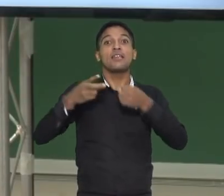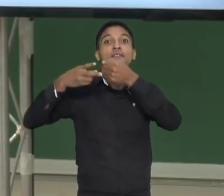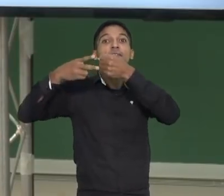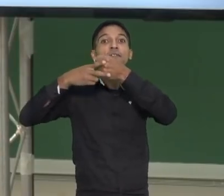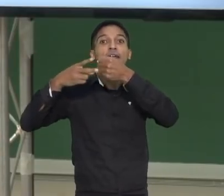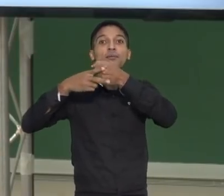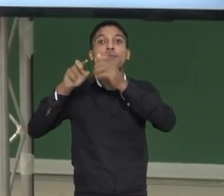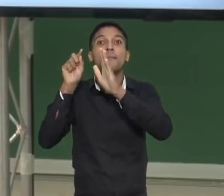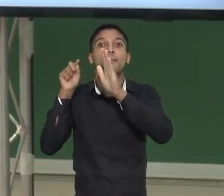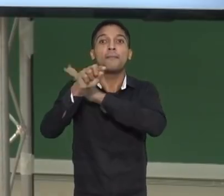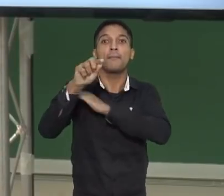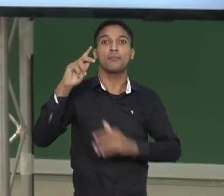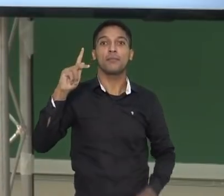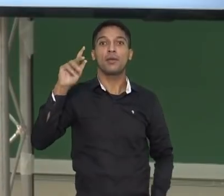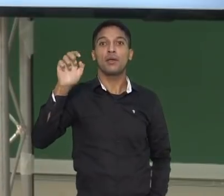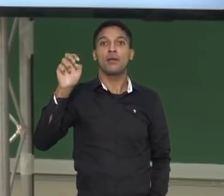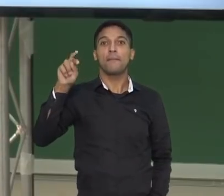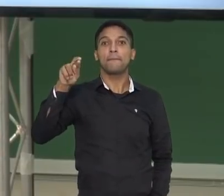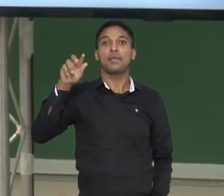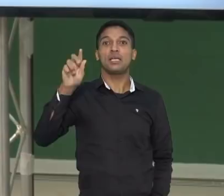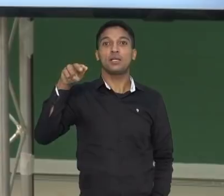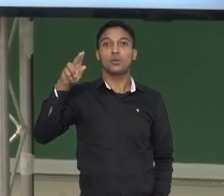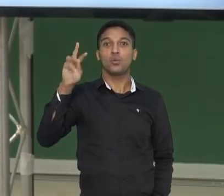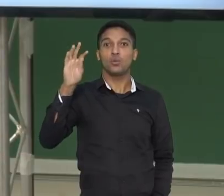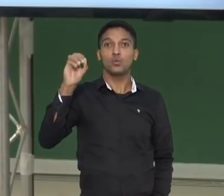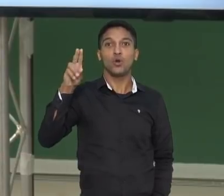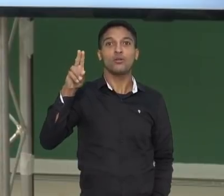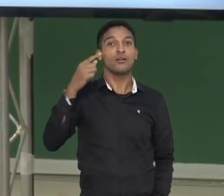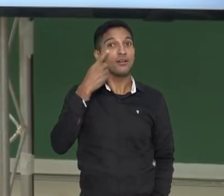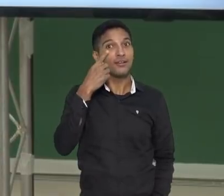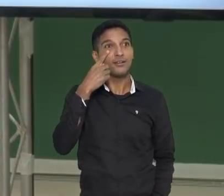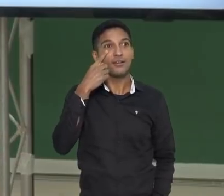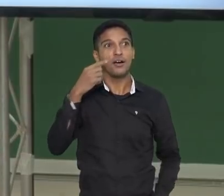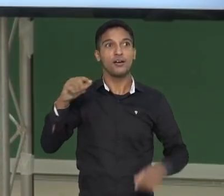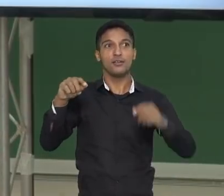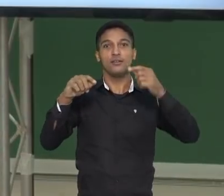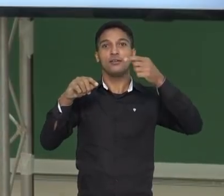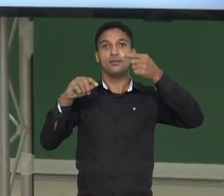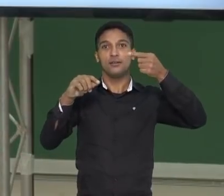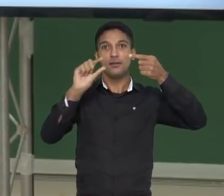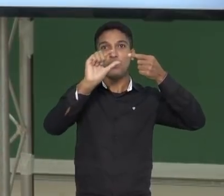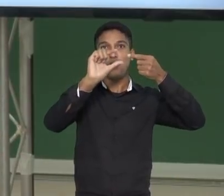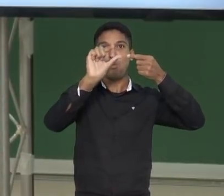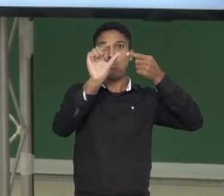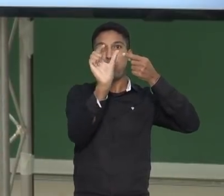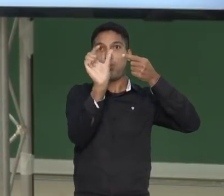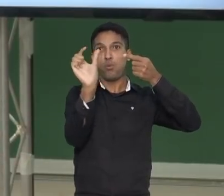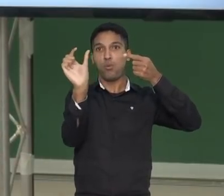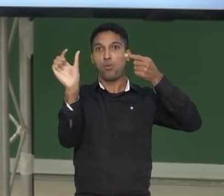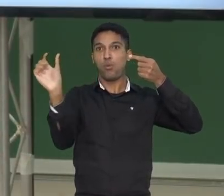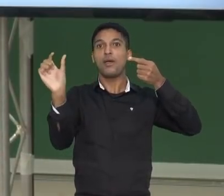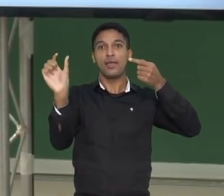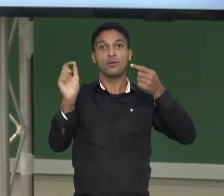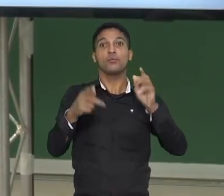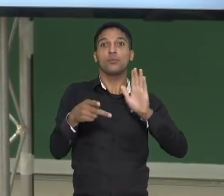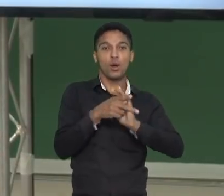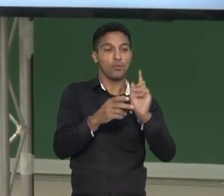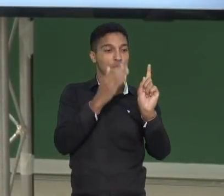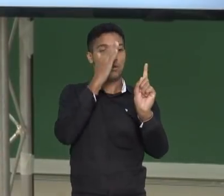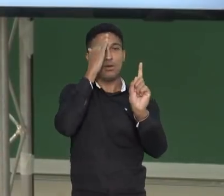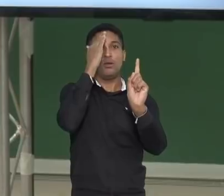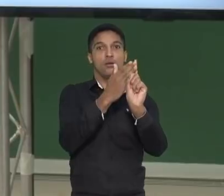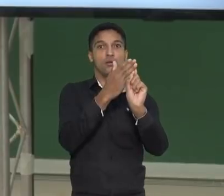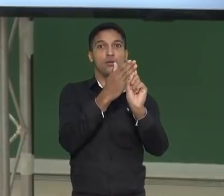o príncipezinho, contando quem fez essa ação aqui, né, de perguntar. E,